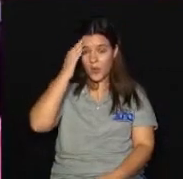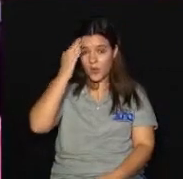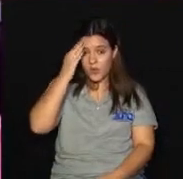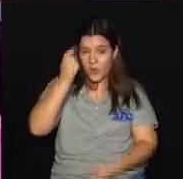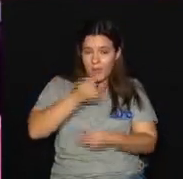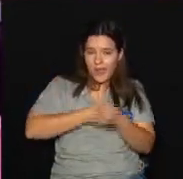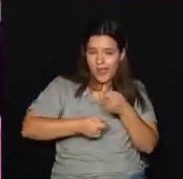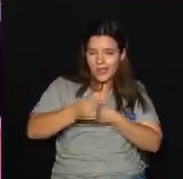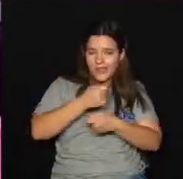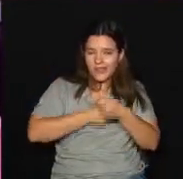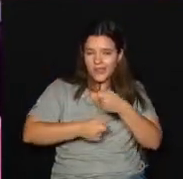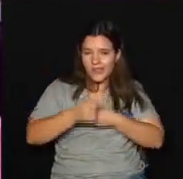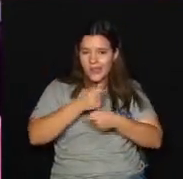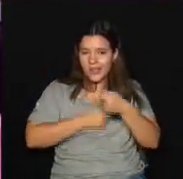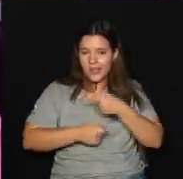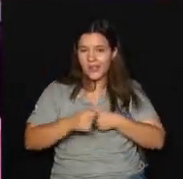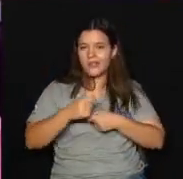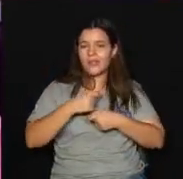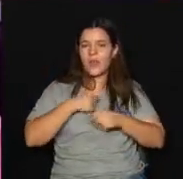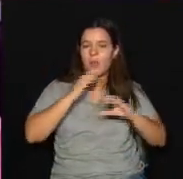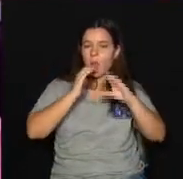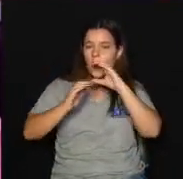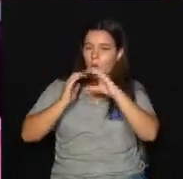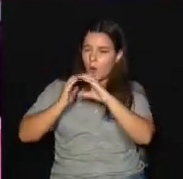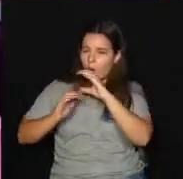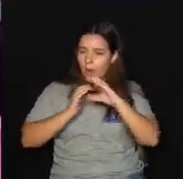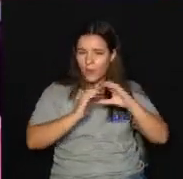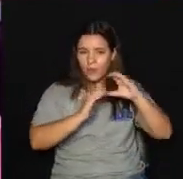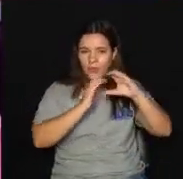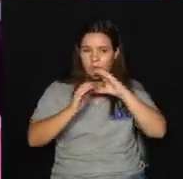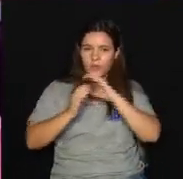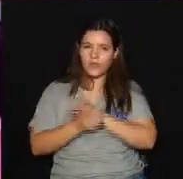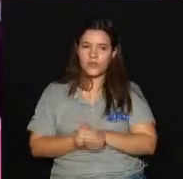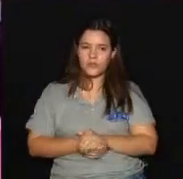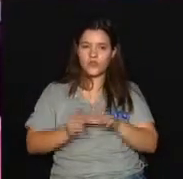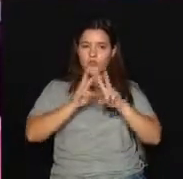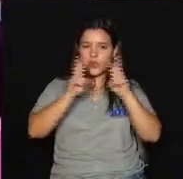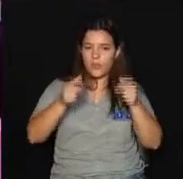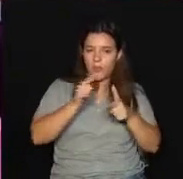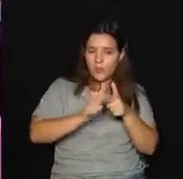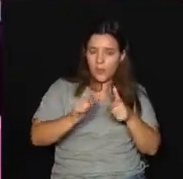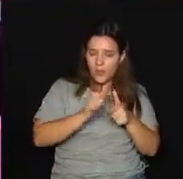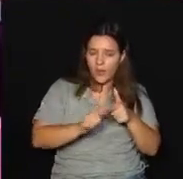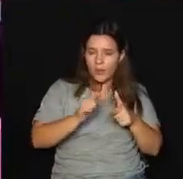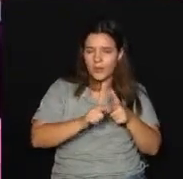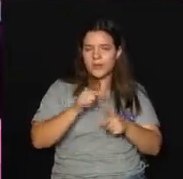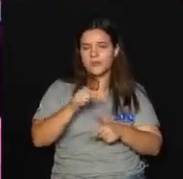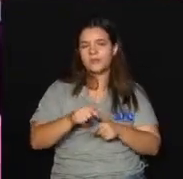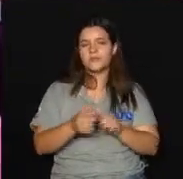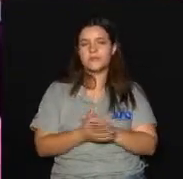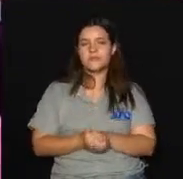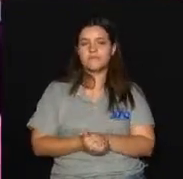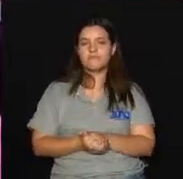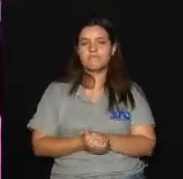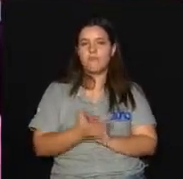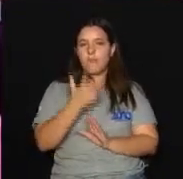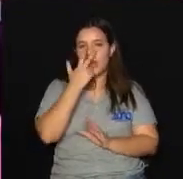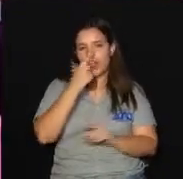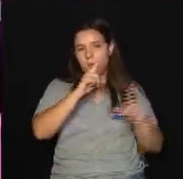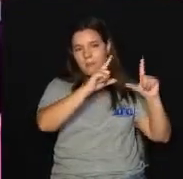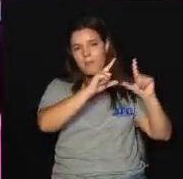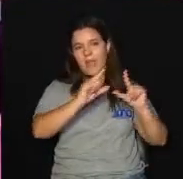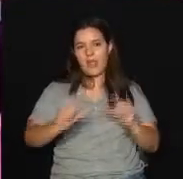lidar, através dos meios de comunicação, com esses problemas, minora muito